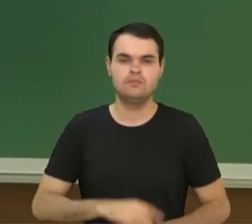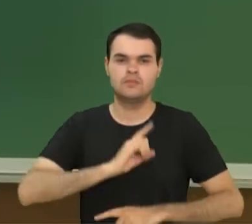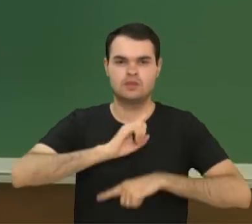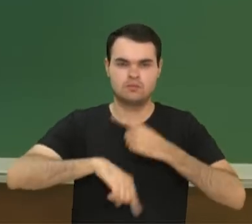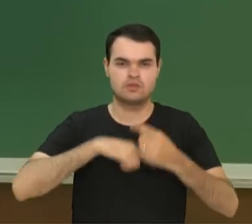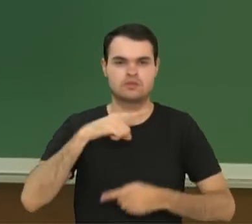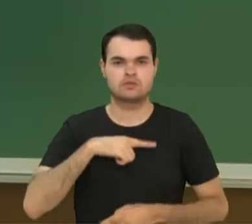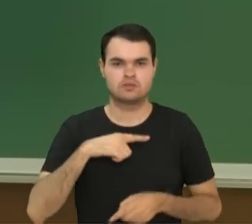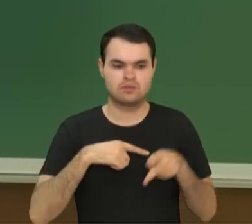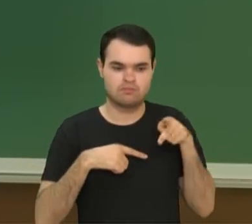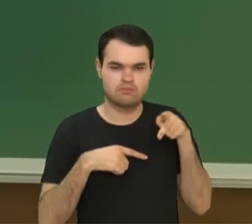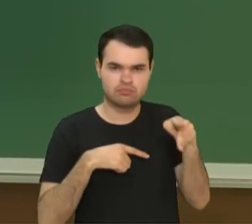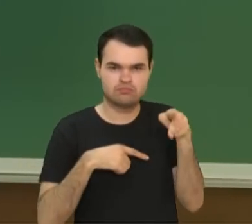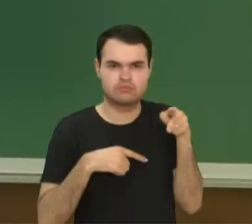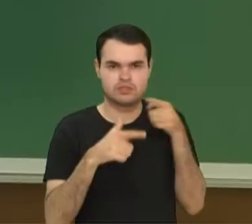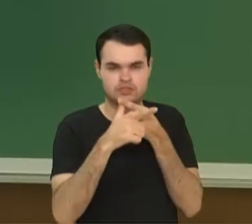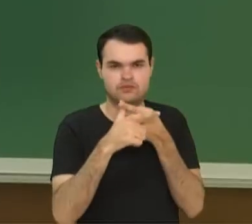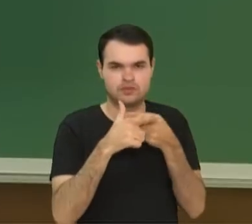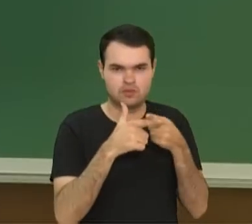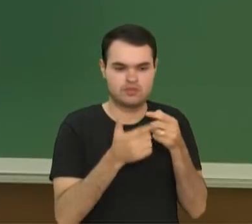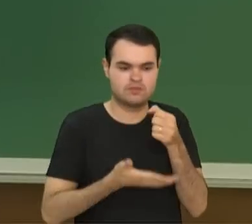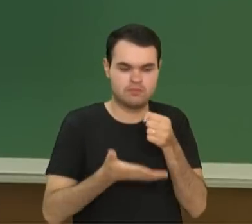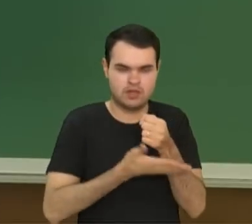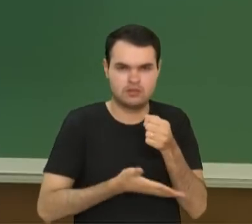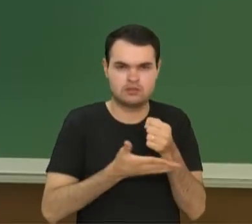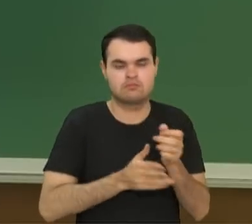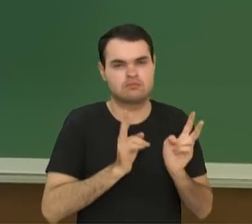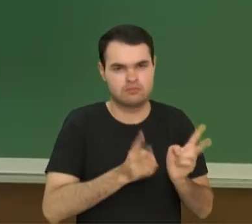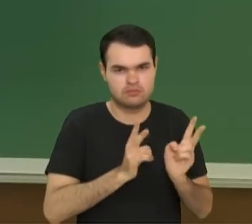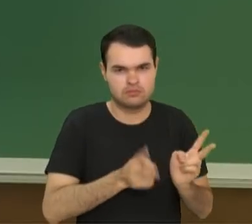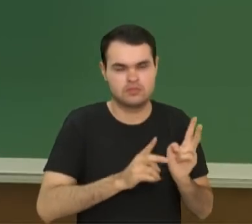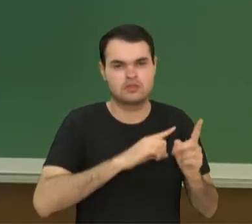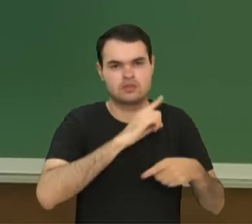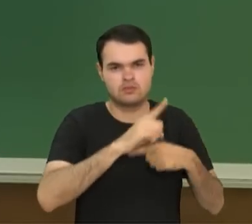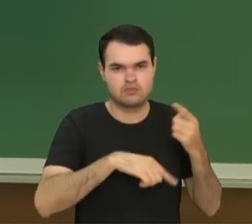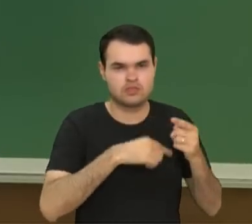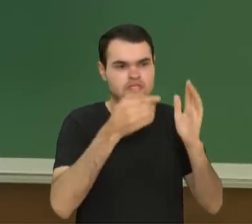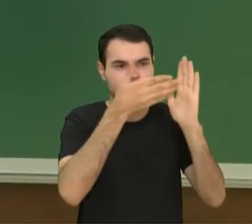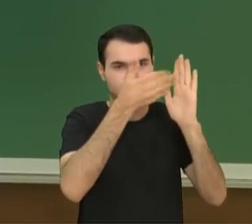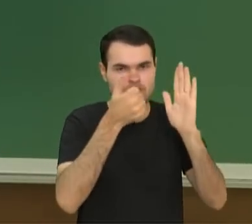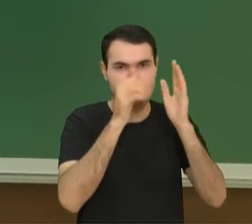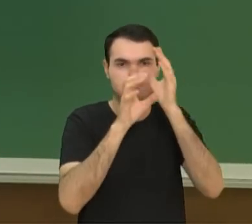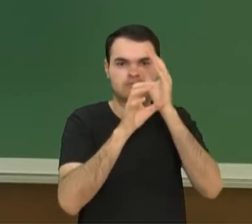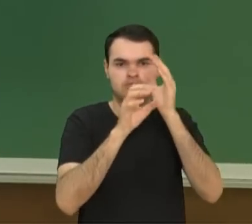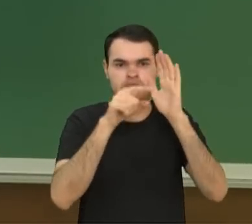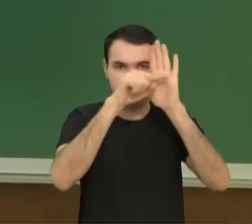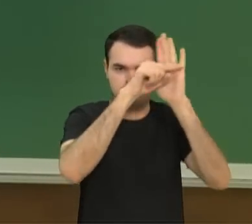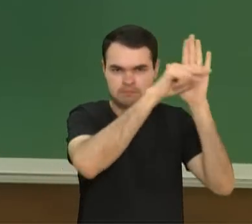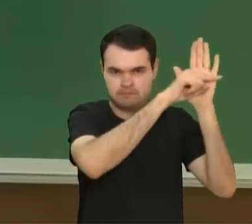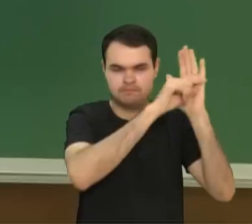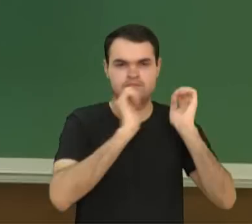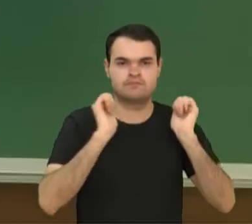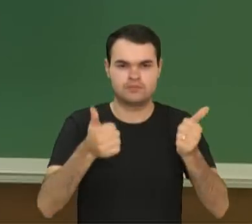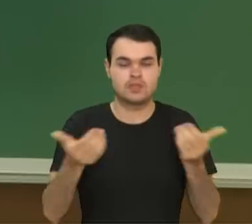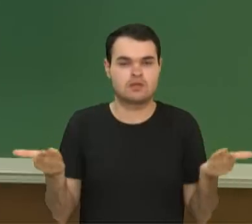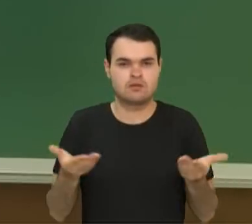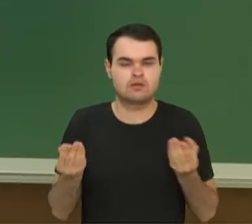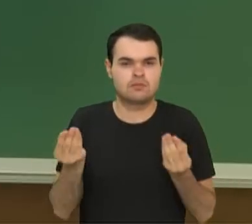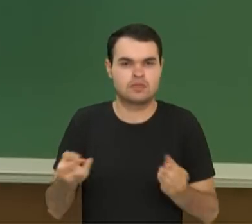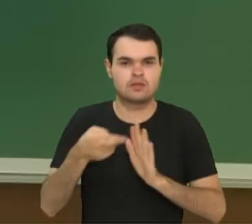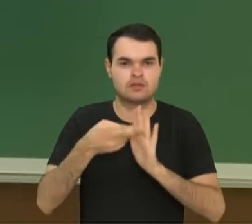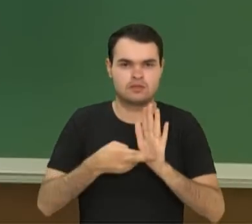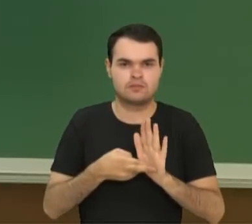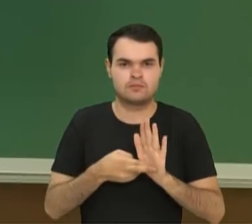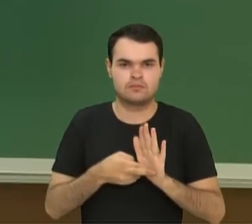ter divisão de bases iguais. Repete a base e subtrai os expoentes. Então é sobre isso que a gente vai aplicar agora.